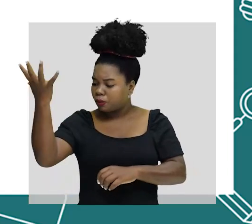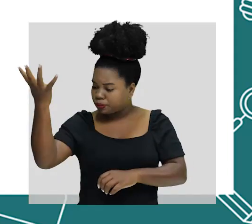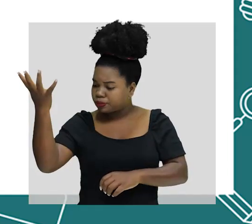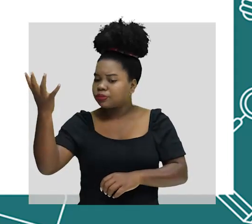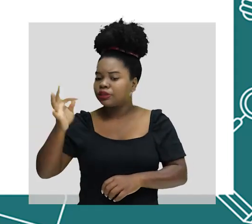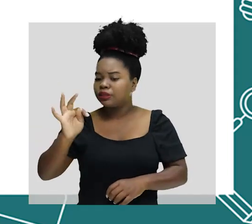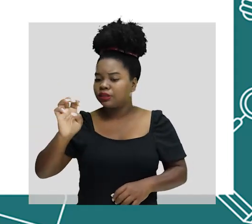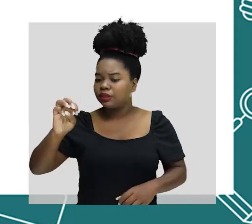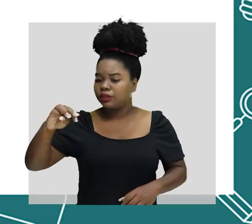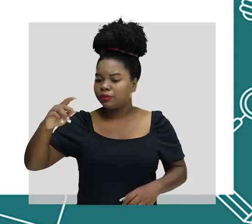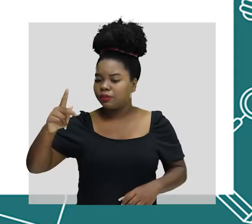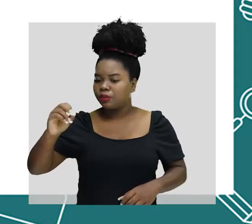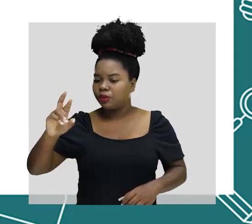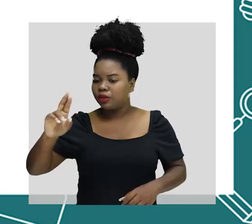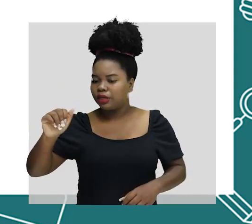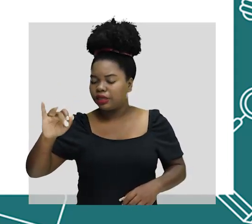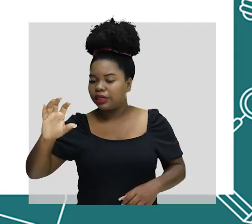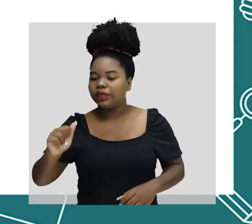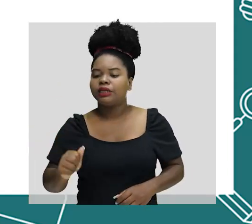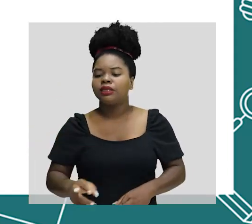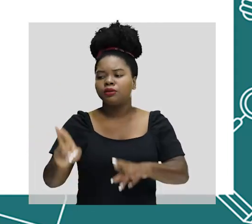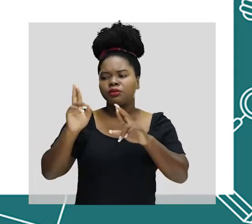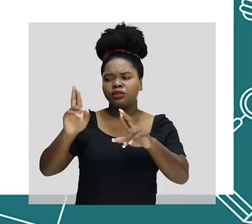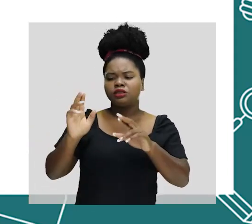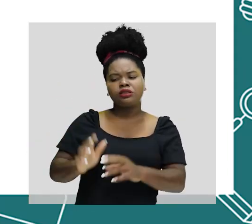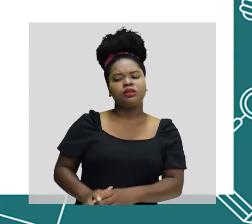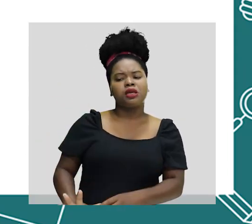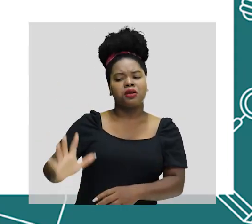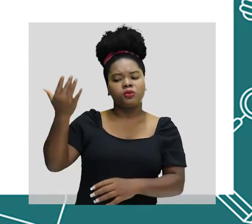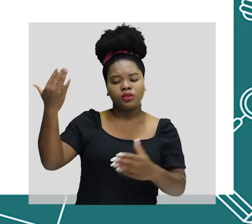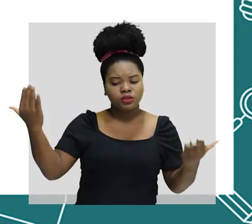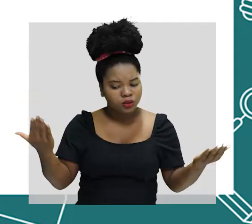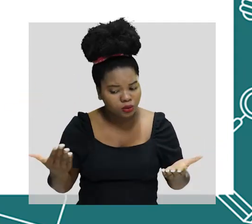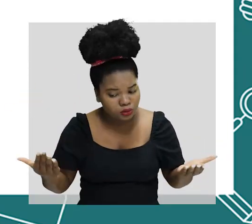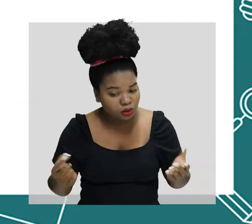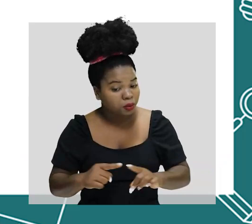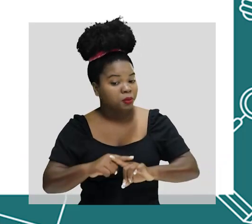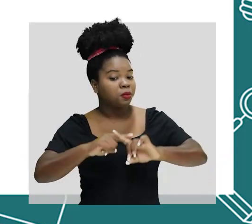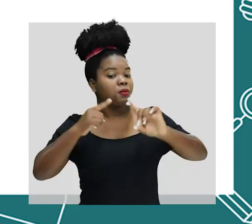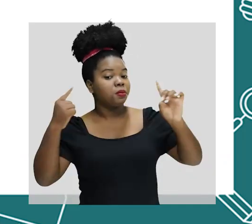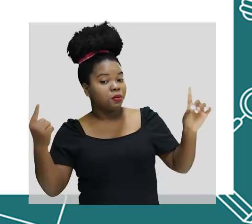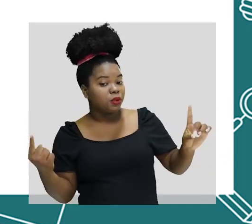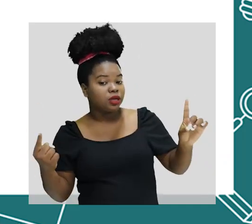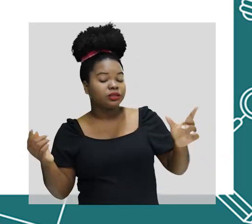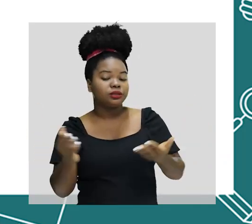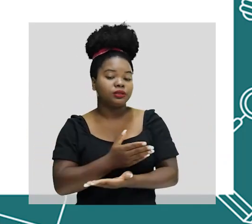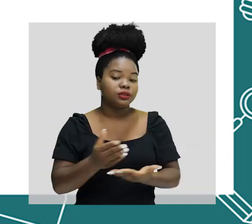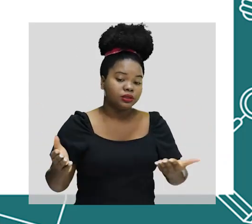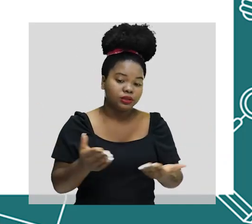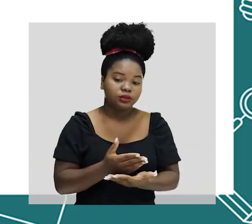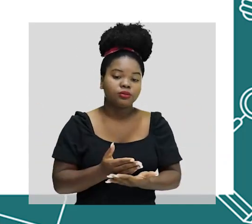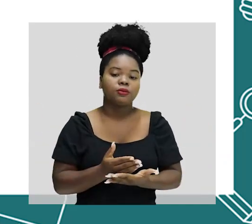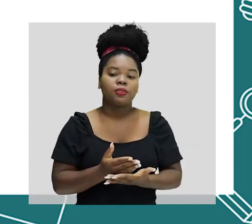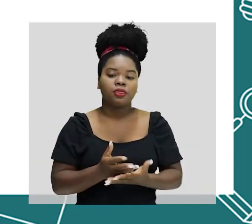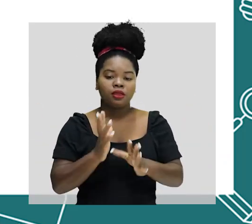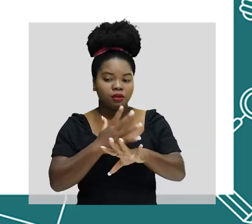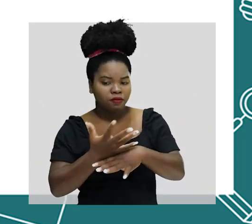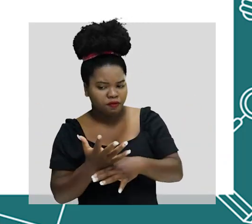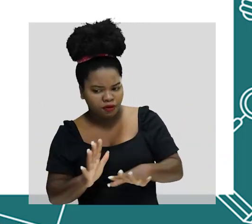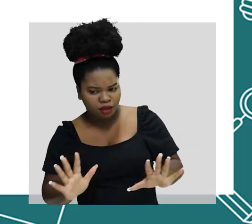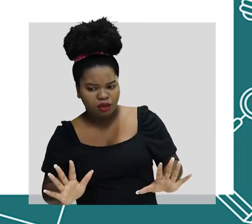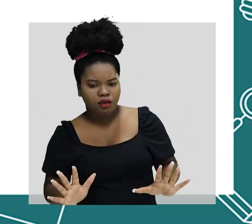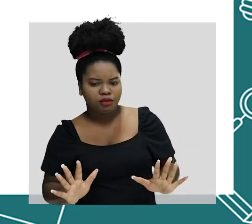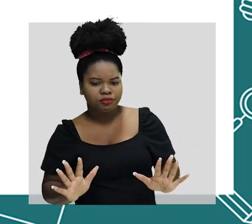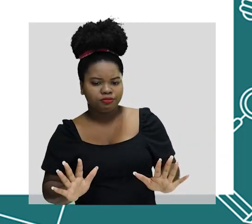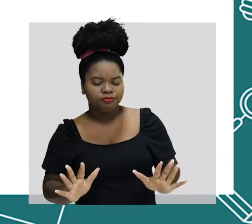que você tem uma expectativa de que elas estão acontecendo no momento atual, mas que em algum momento elas vão ser suspensas. Você vai